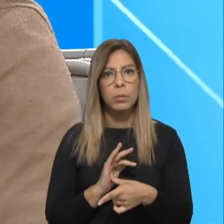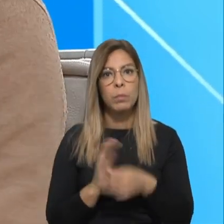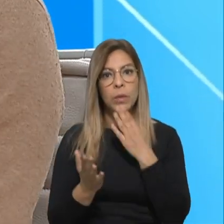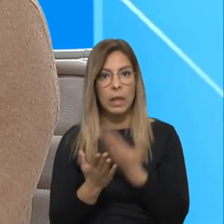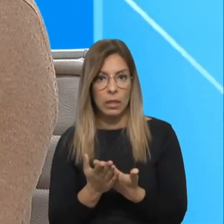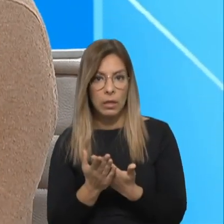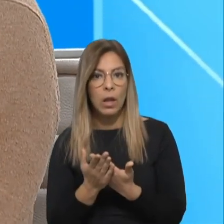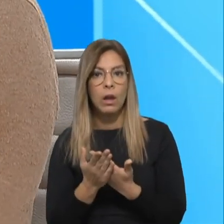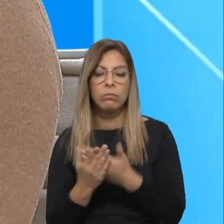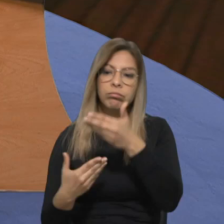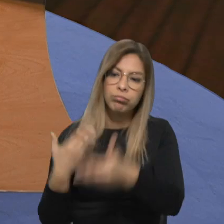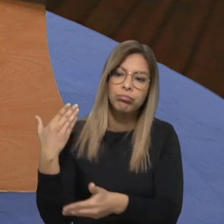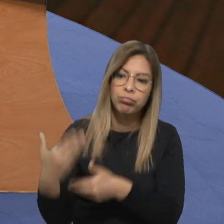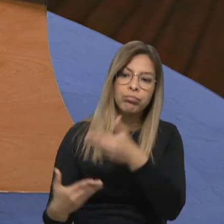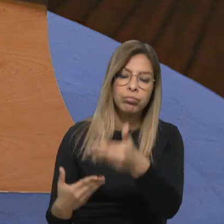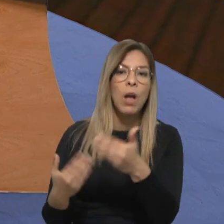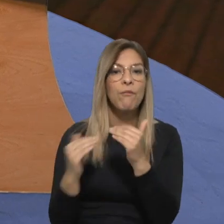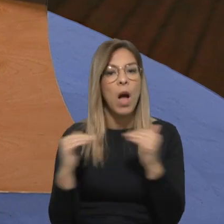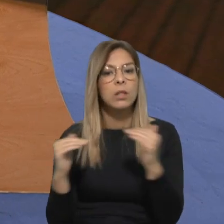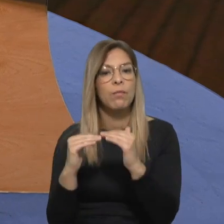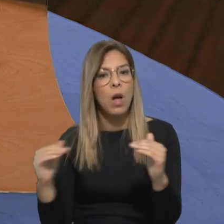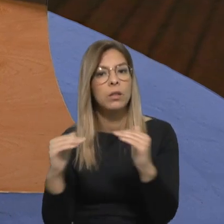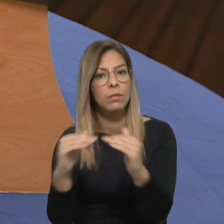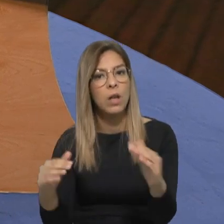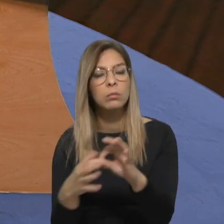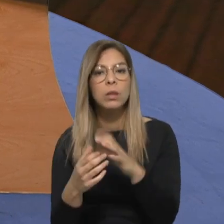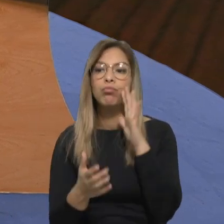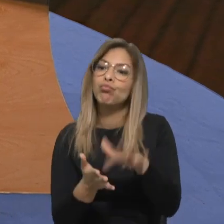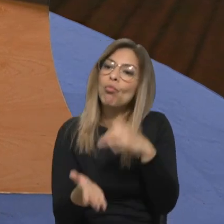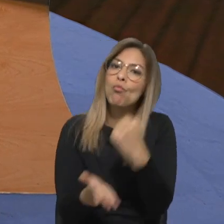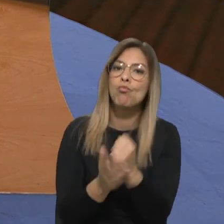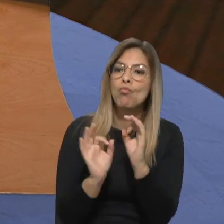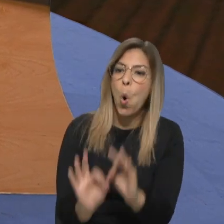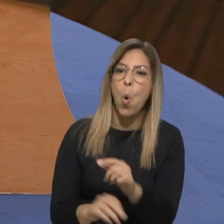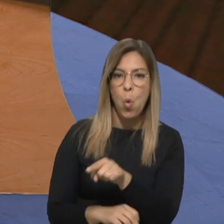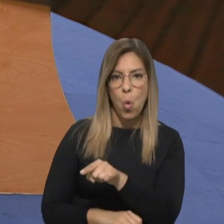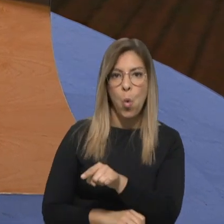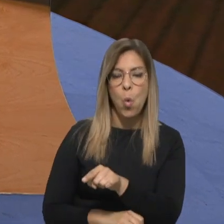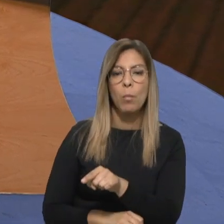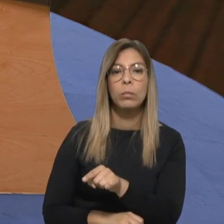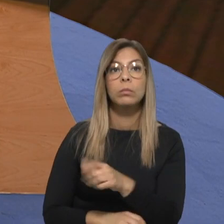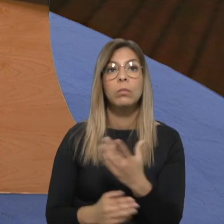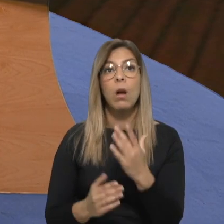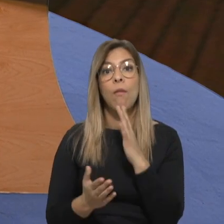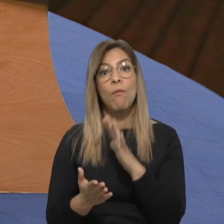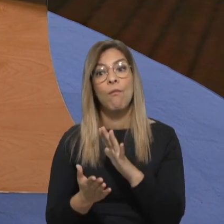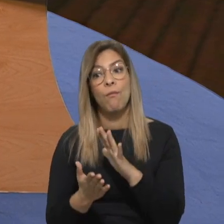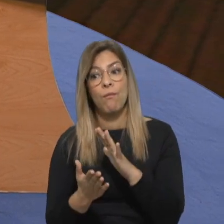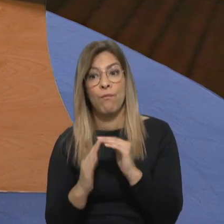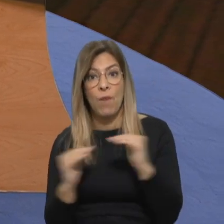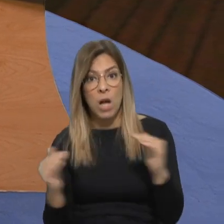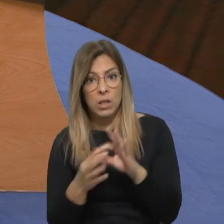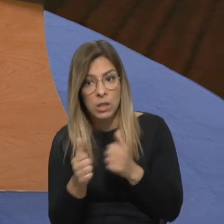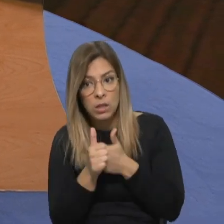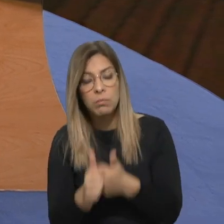monitorizar todas as fases, não é? Até à fase da conclusão e depois a fase de partilhar, que é a